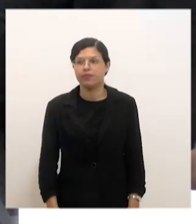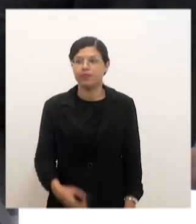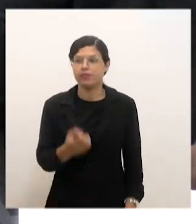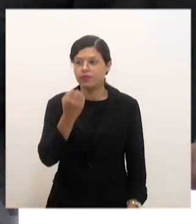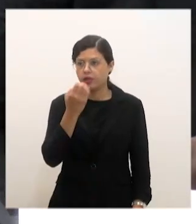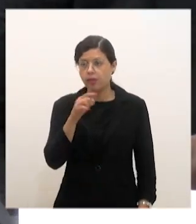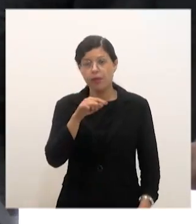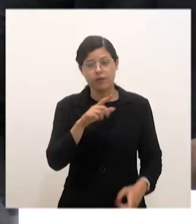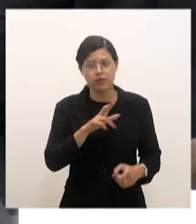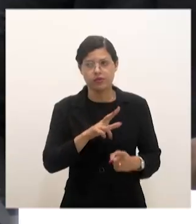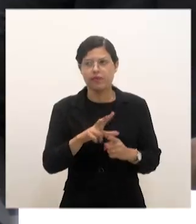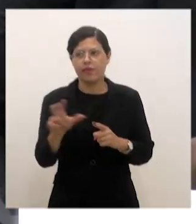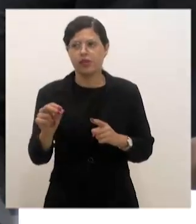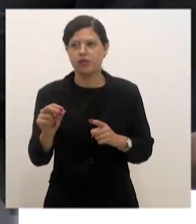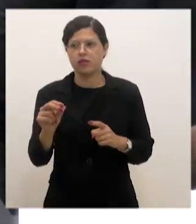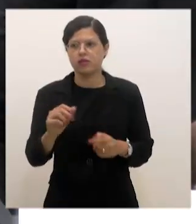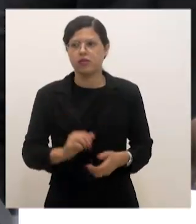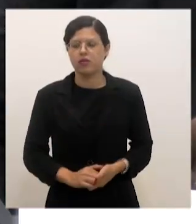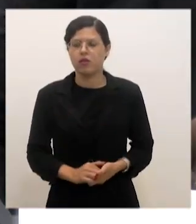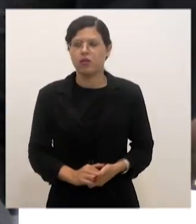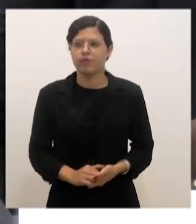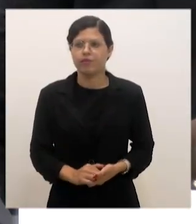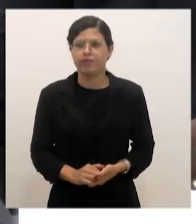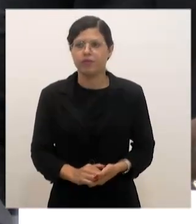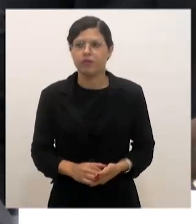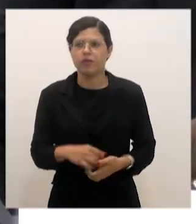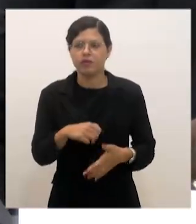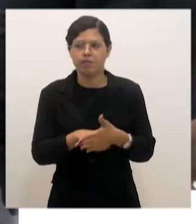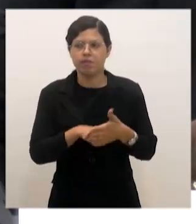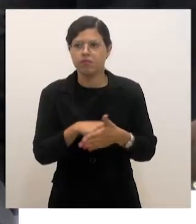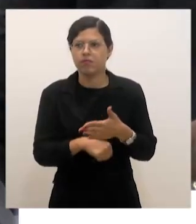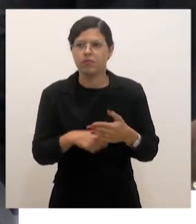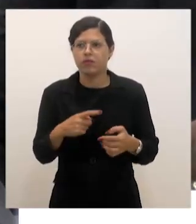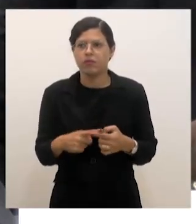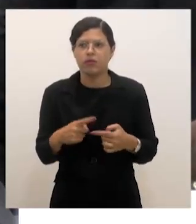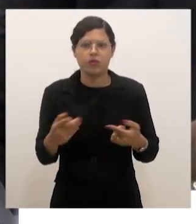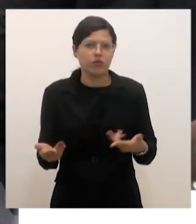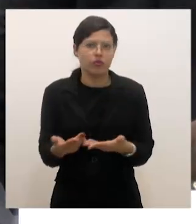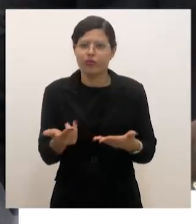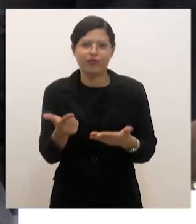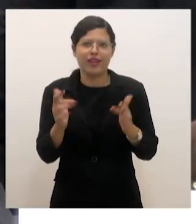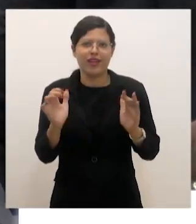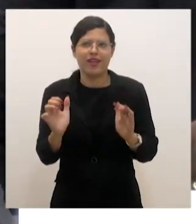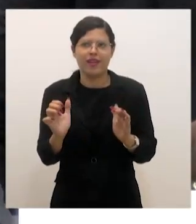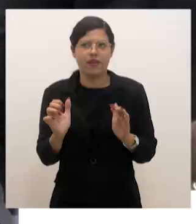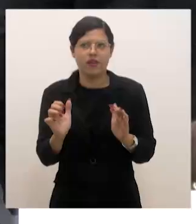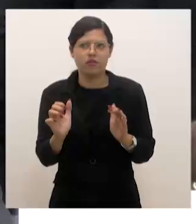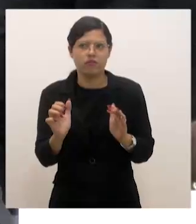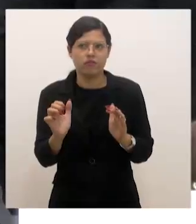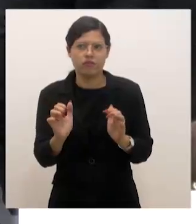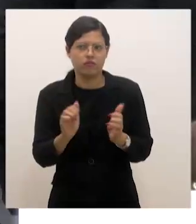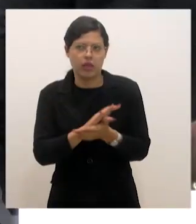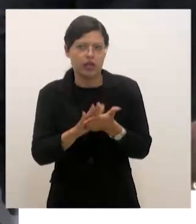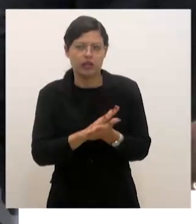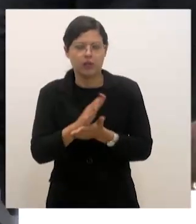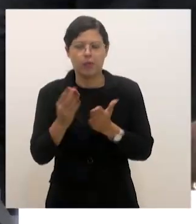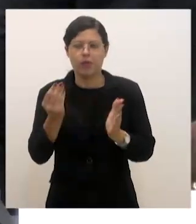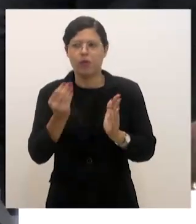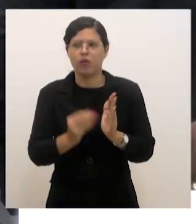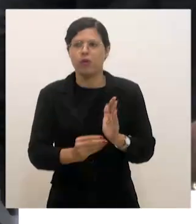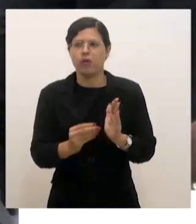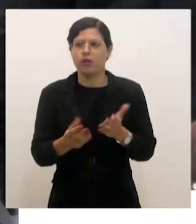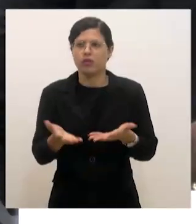senhor ganhou essa batalha, porque hoje a gente não teria nenhum evento para colocar aqui e a gente